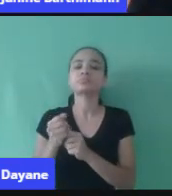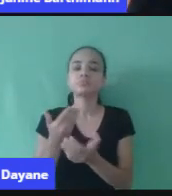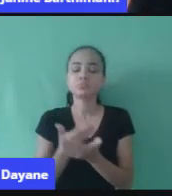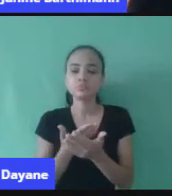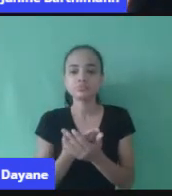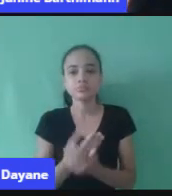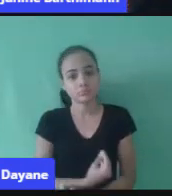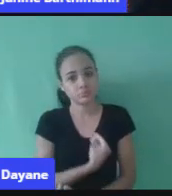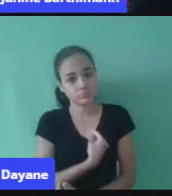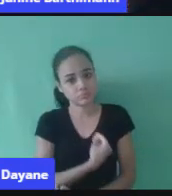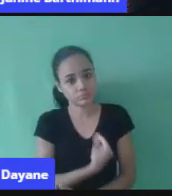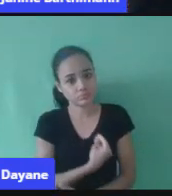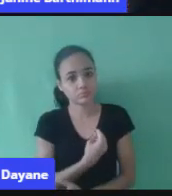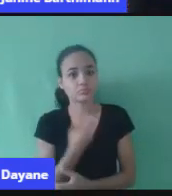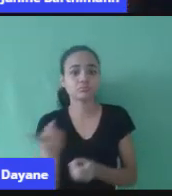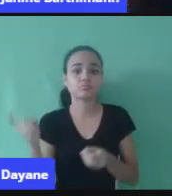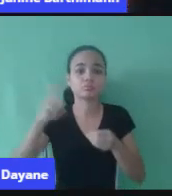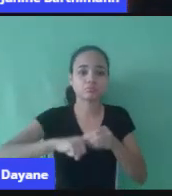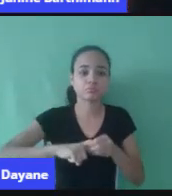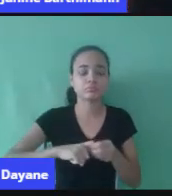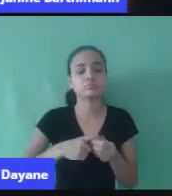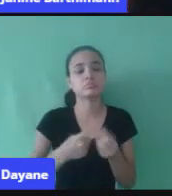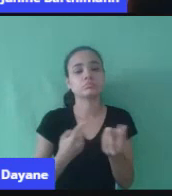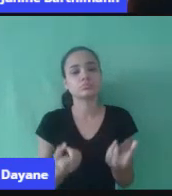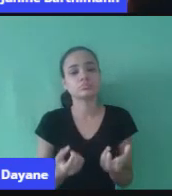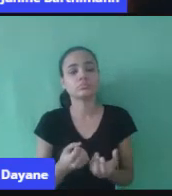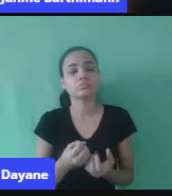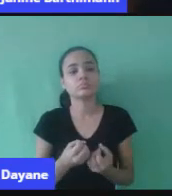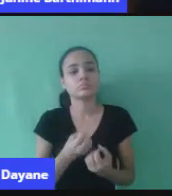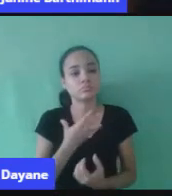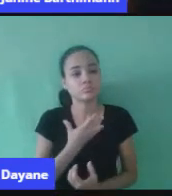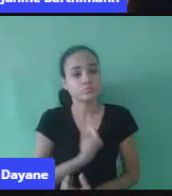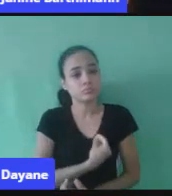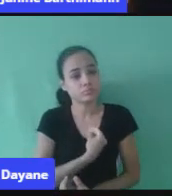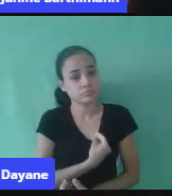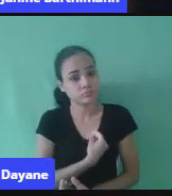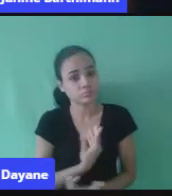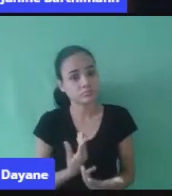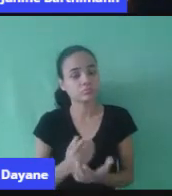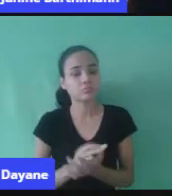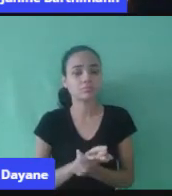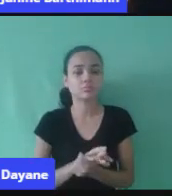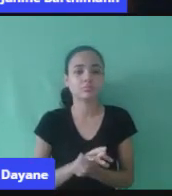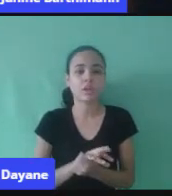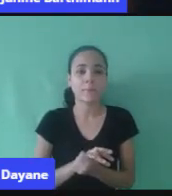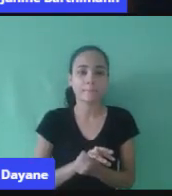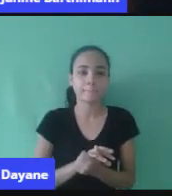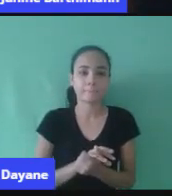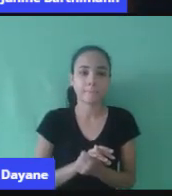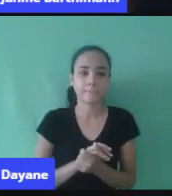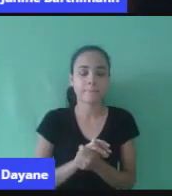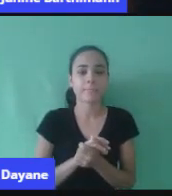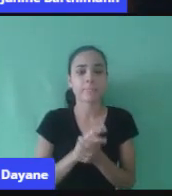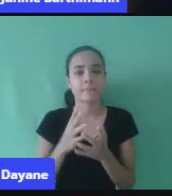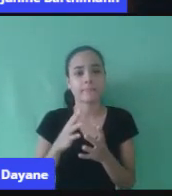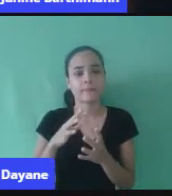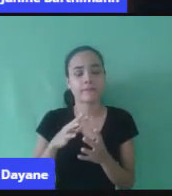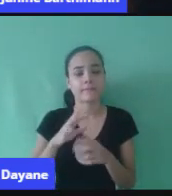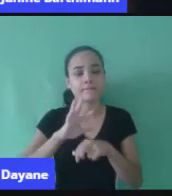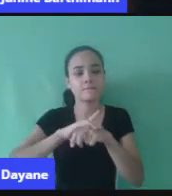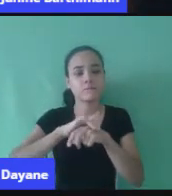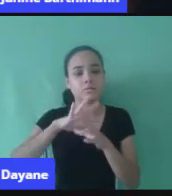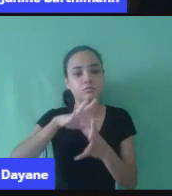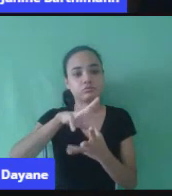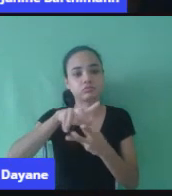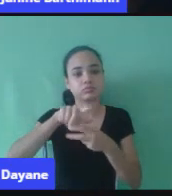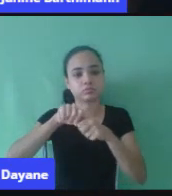tendo em vista que a pandemia está aí, não? Vacina é um início, né, profilático de um cuidado